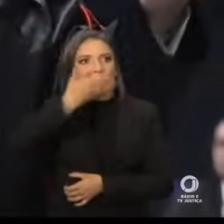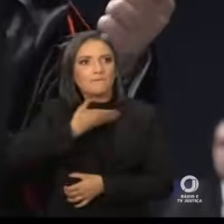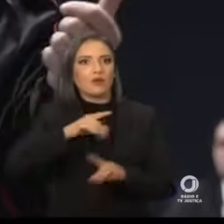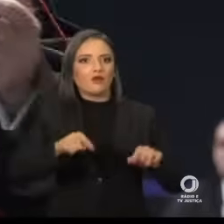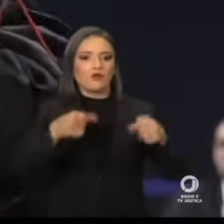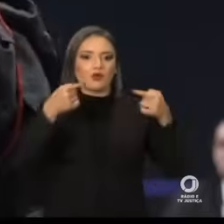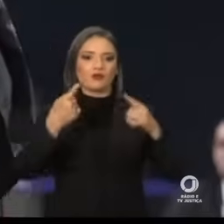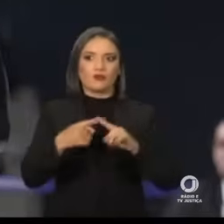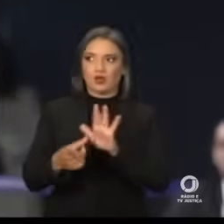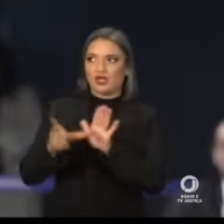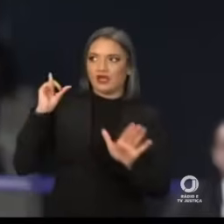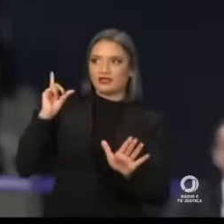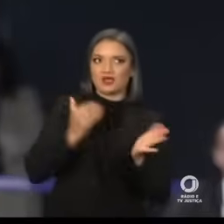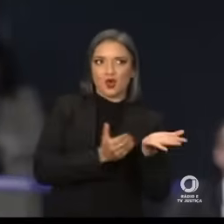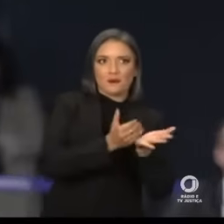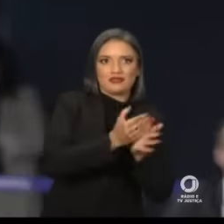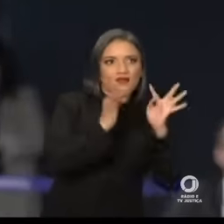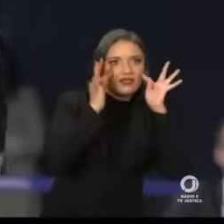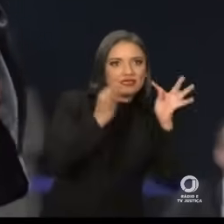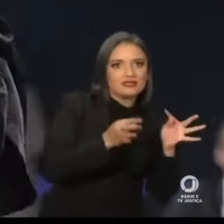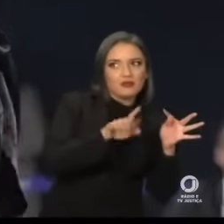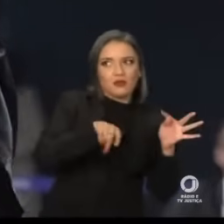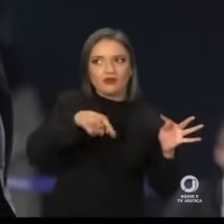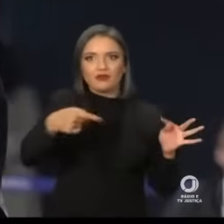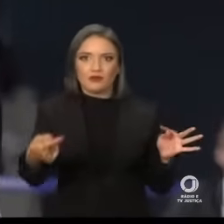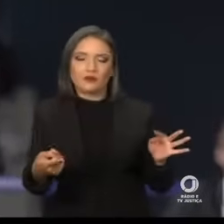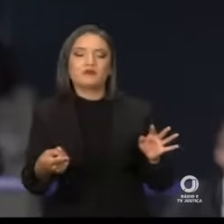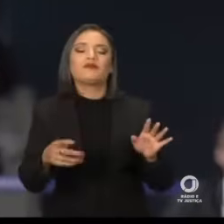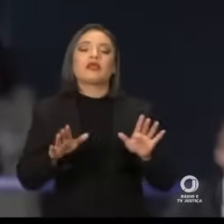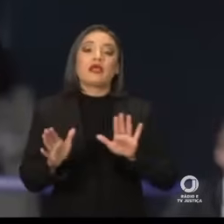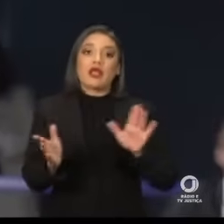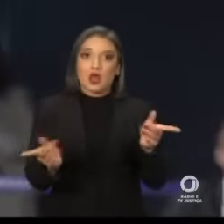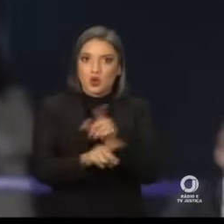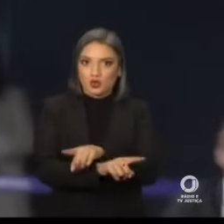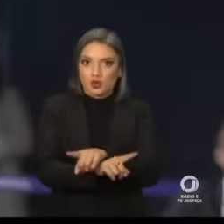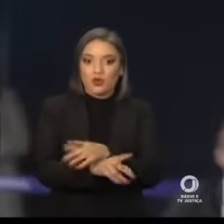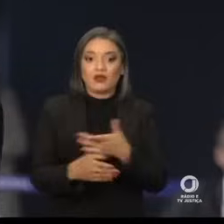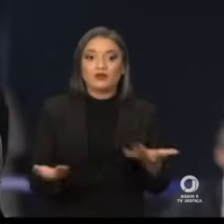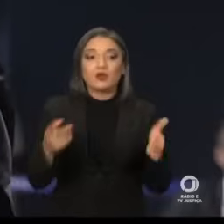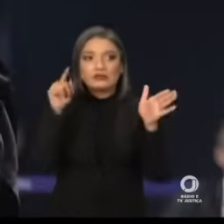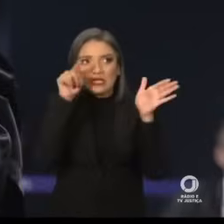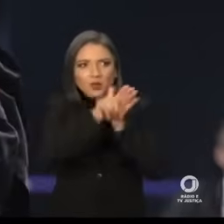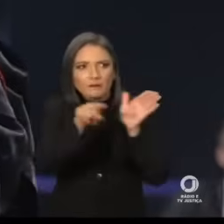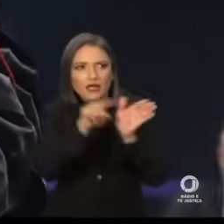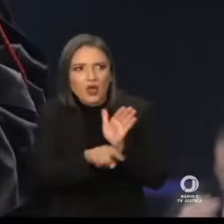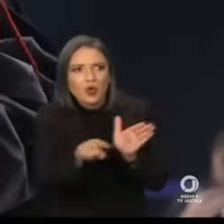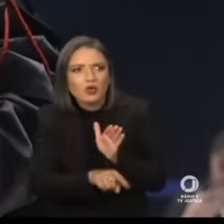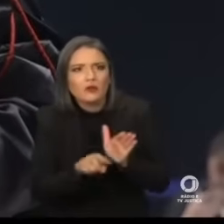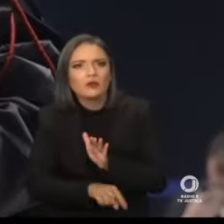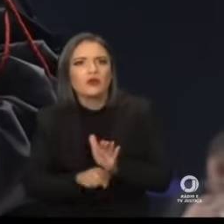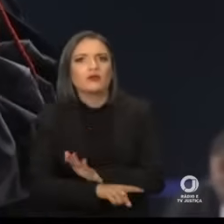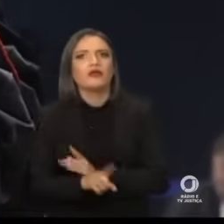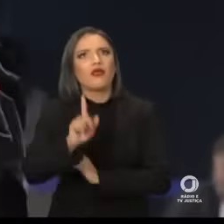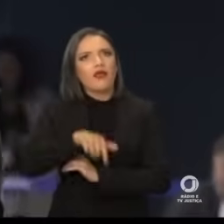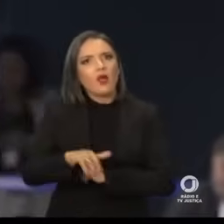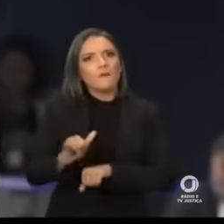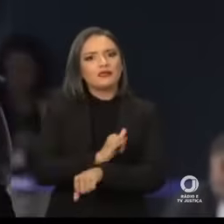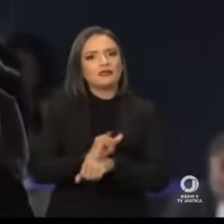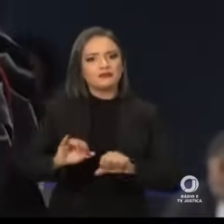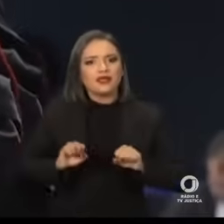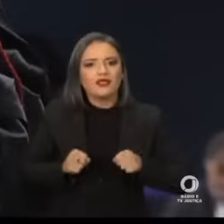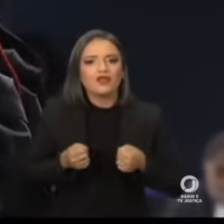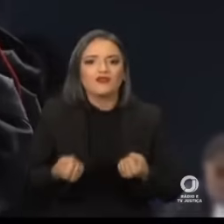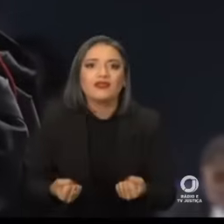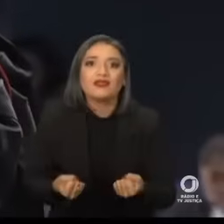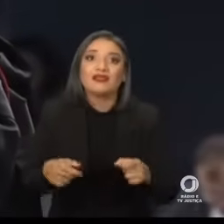era no primeiro momento. Bom, mas se o interrogatório é um meio de defesa, e se ele também é um meio